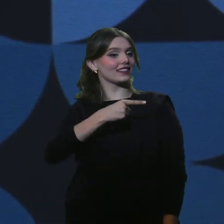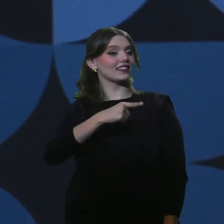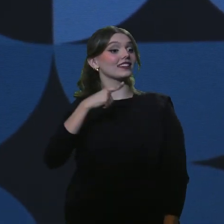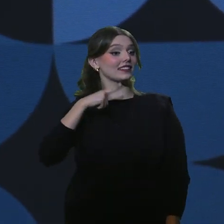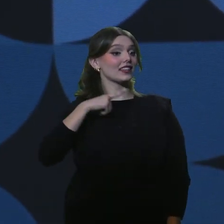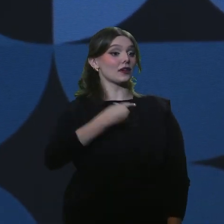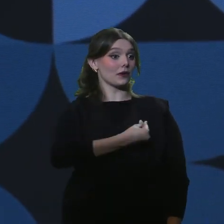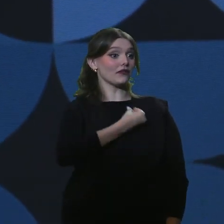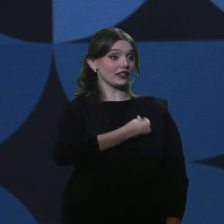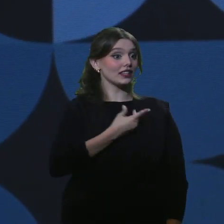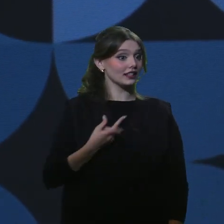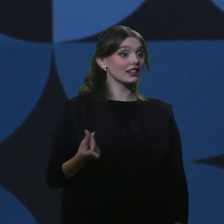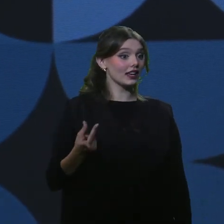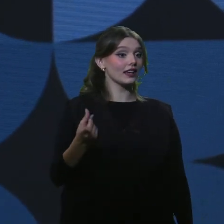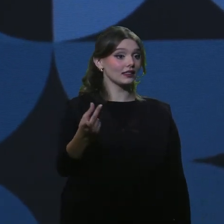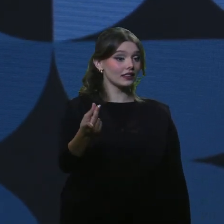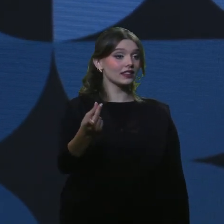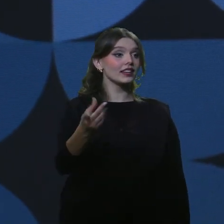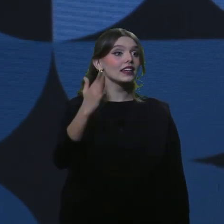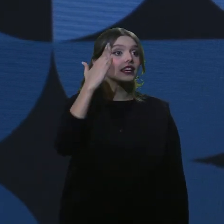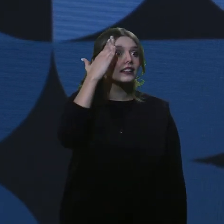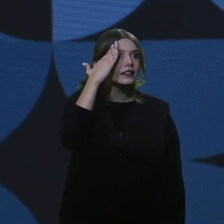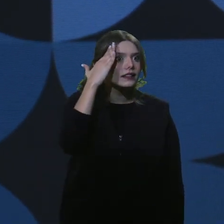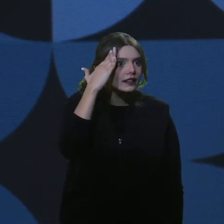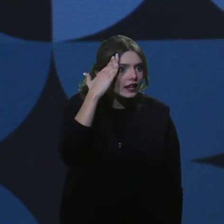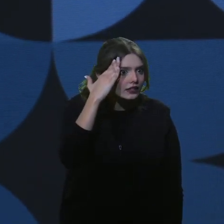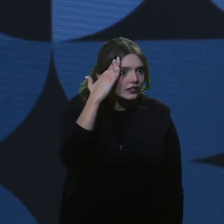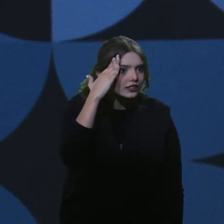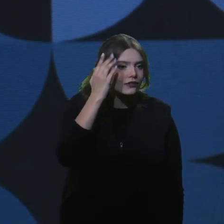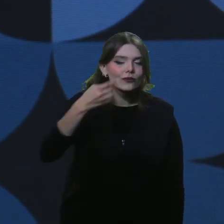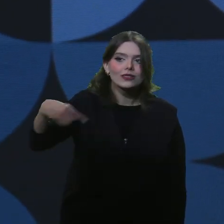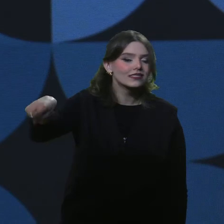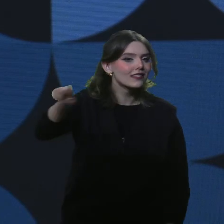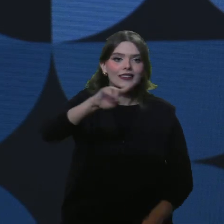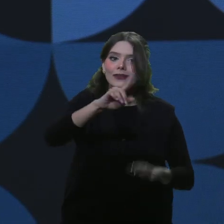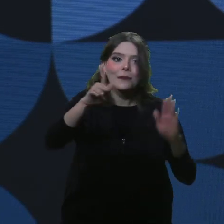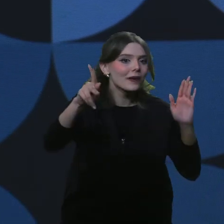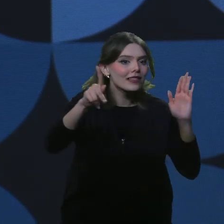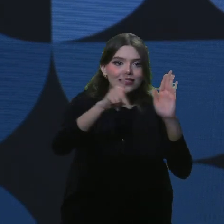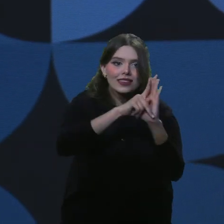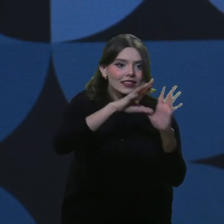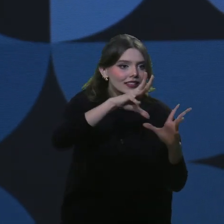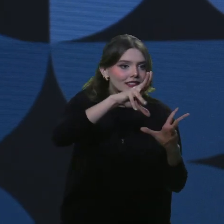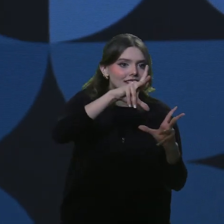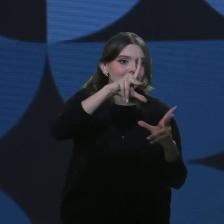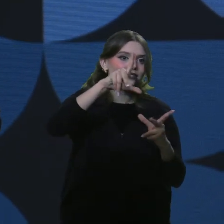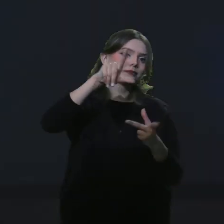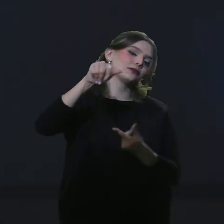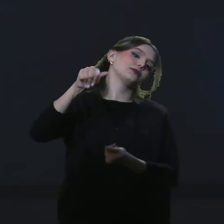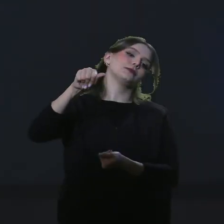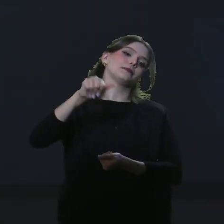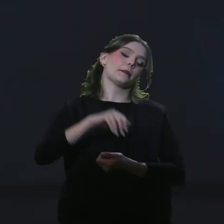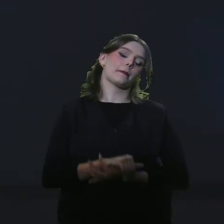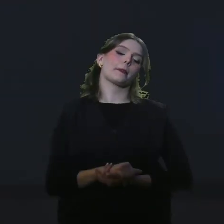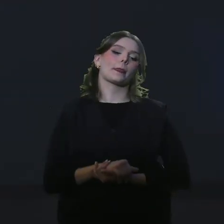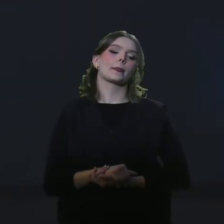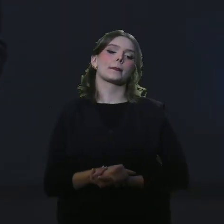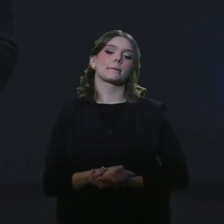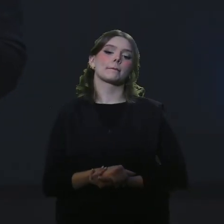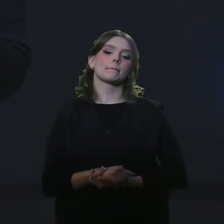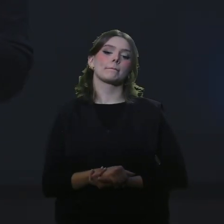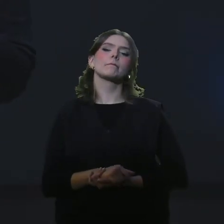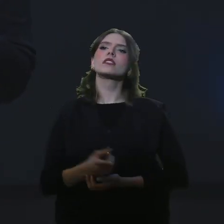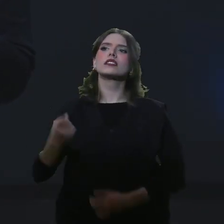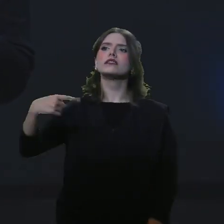Você não é desse mundo, entende isso de uma vez por todas. João Batista entendia isso. Manifestava isso nas suas roupas e na sua forma de comer. E